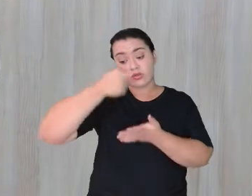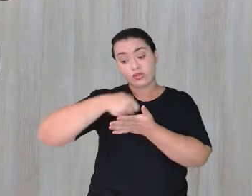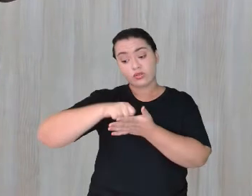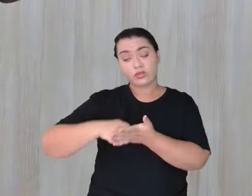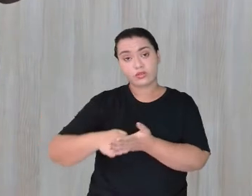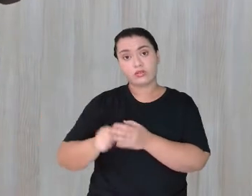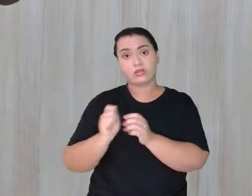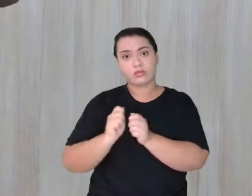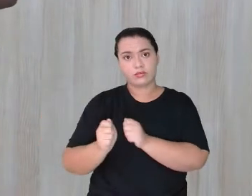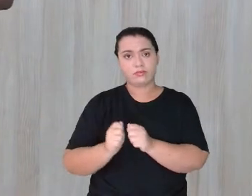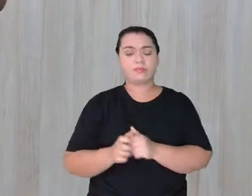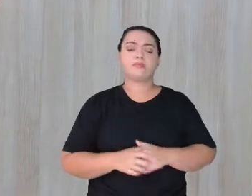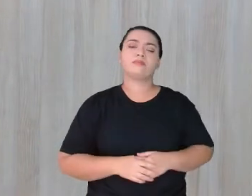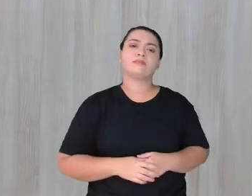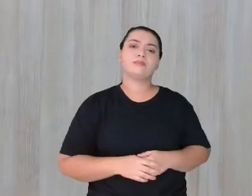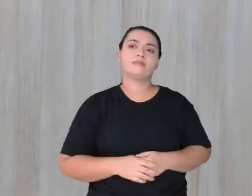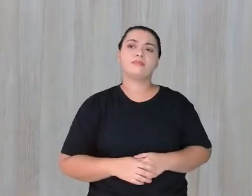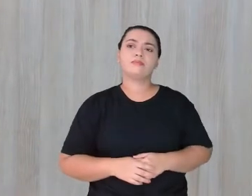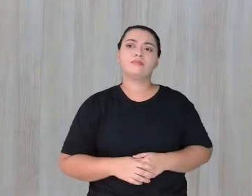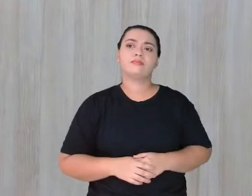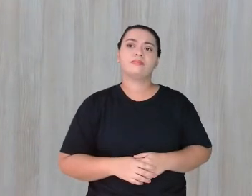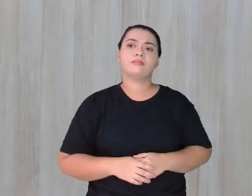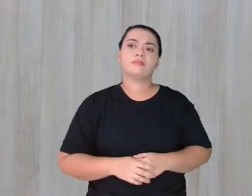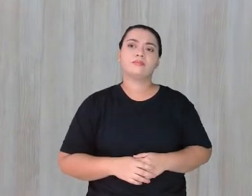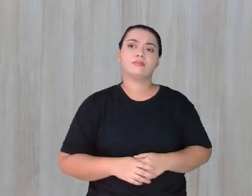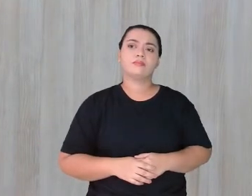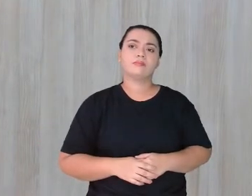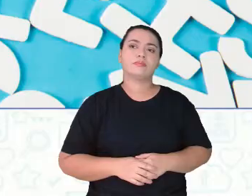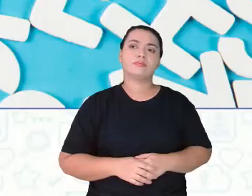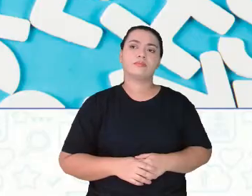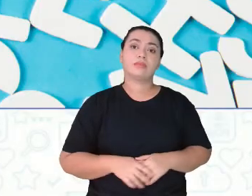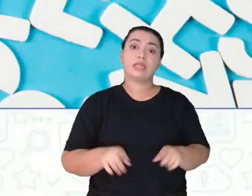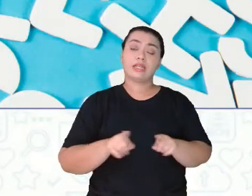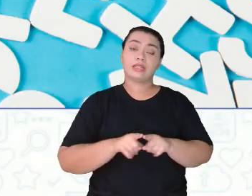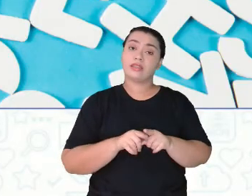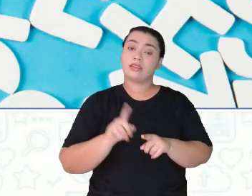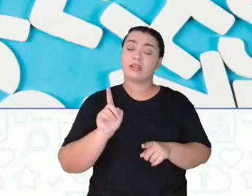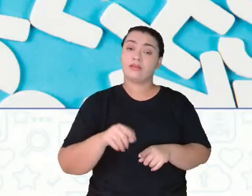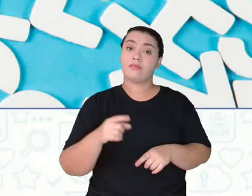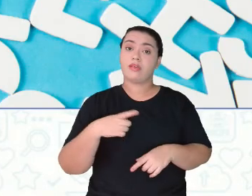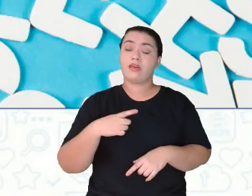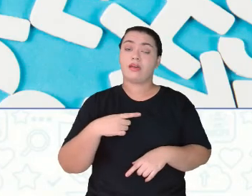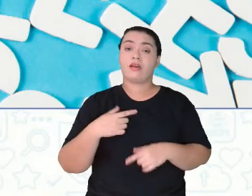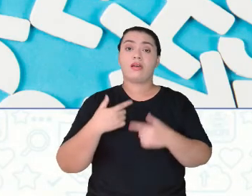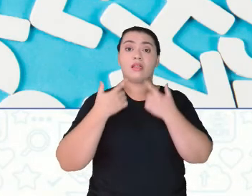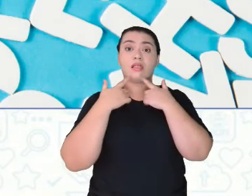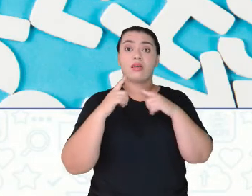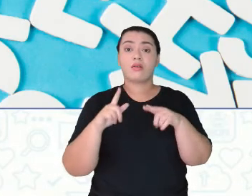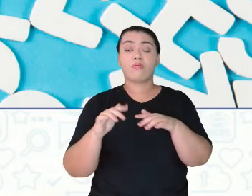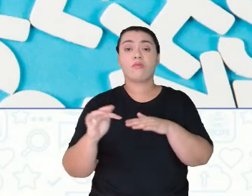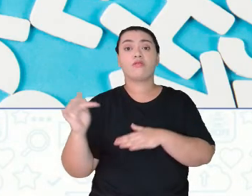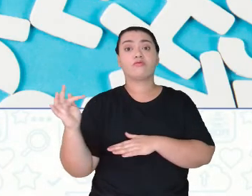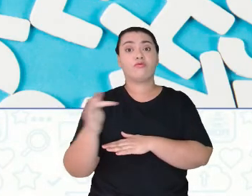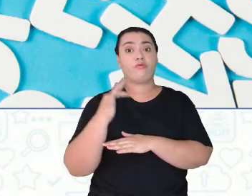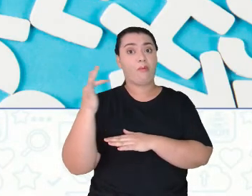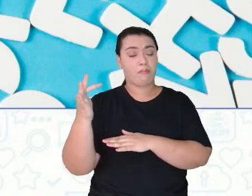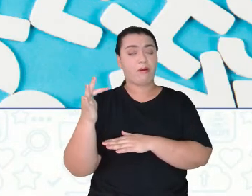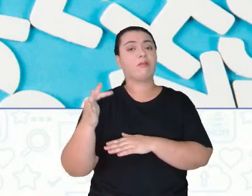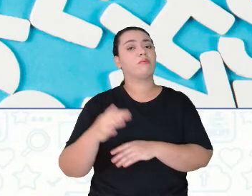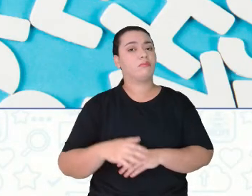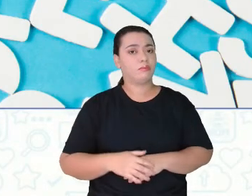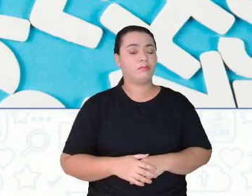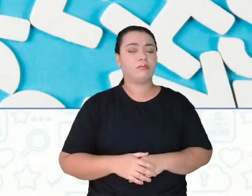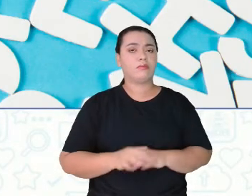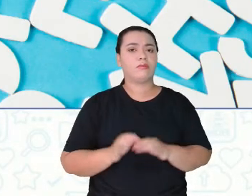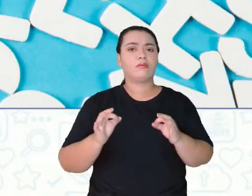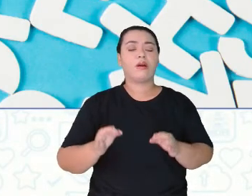jornalista apareça. Certo? A gente tem uma linguagem formal, um ponto interessante, né? Todos esses textos,